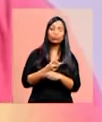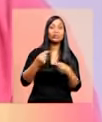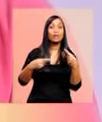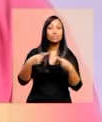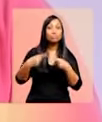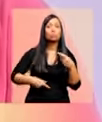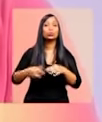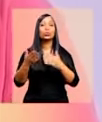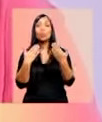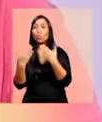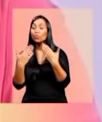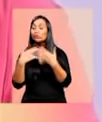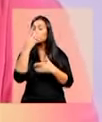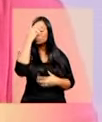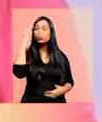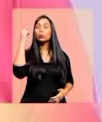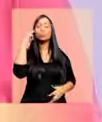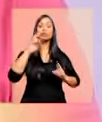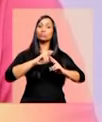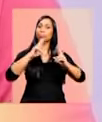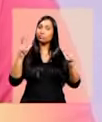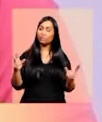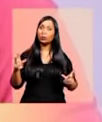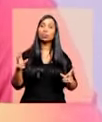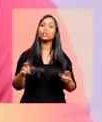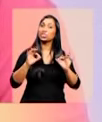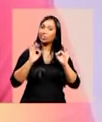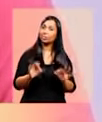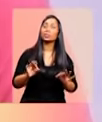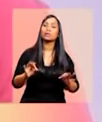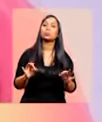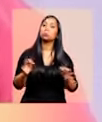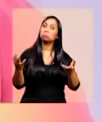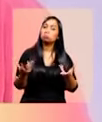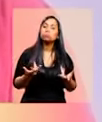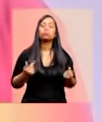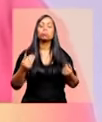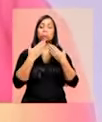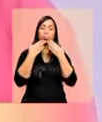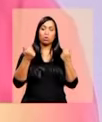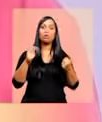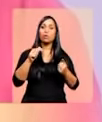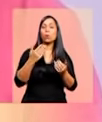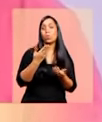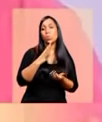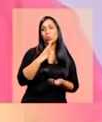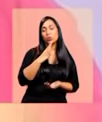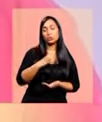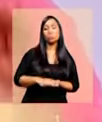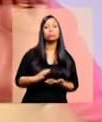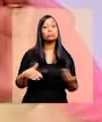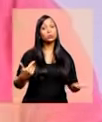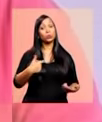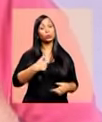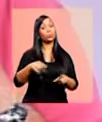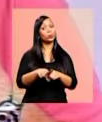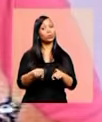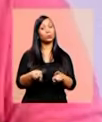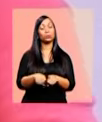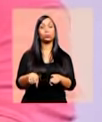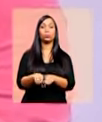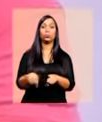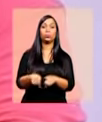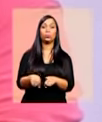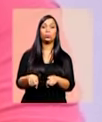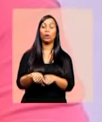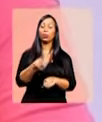buscar, discutir e conversar com essas pessoas que pensam diferente de mim, exatamente para o enriquecimento maior que é o conhecimento. Né? Então, e eu também, pelo